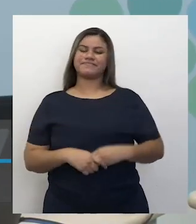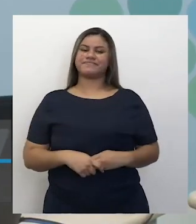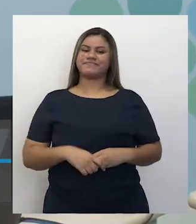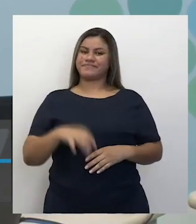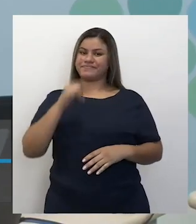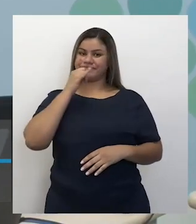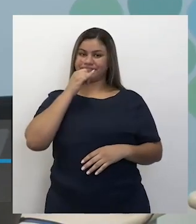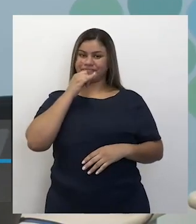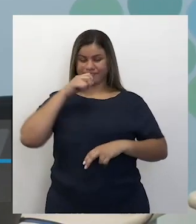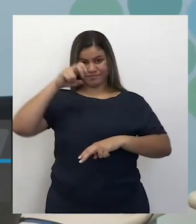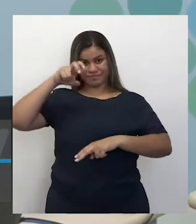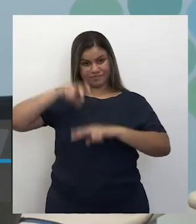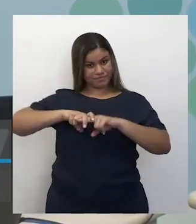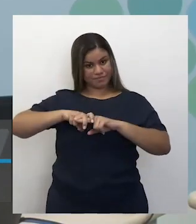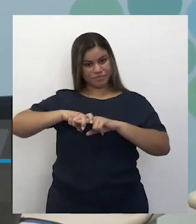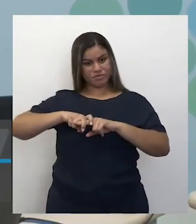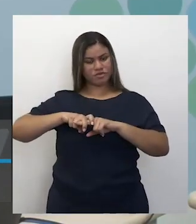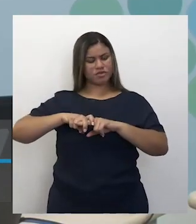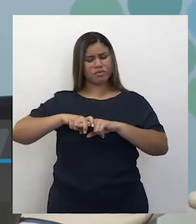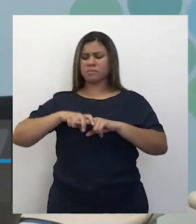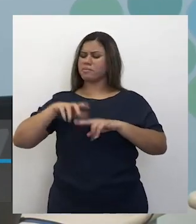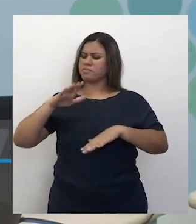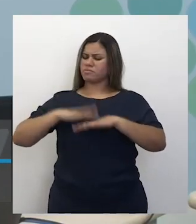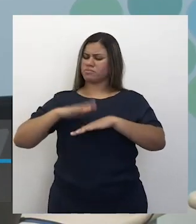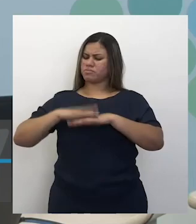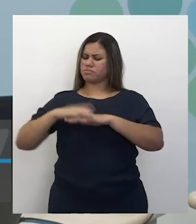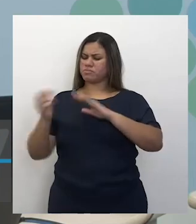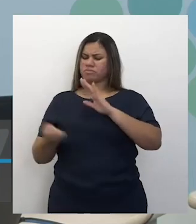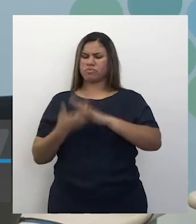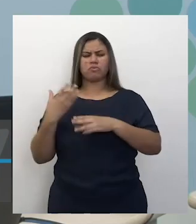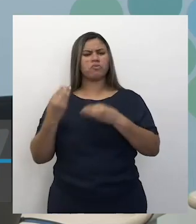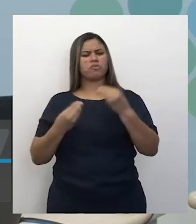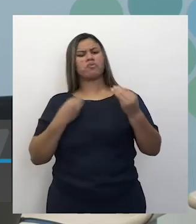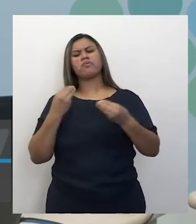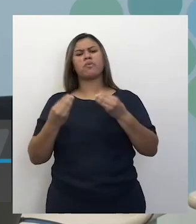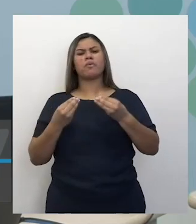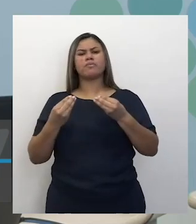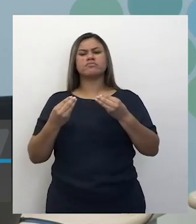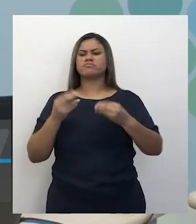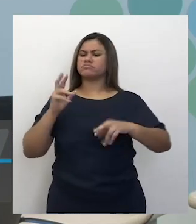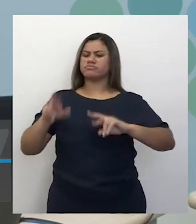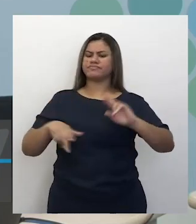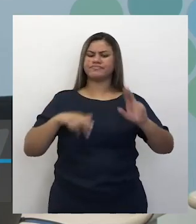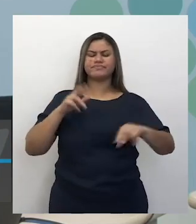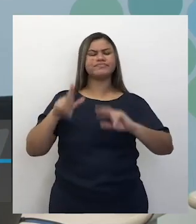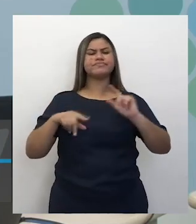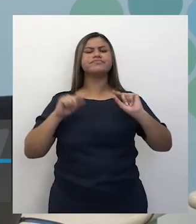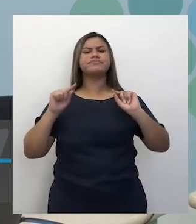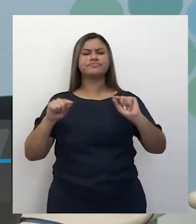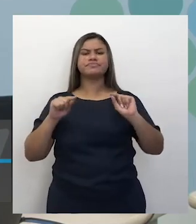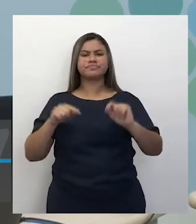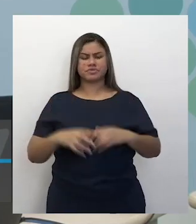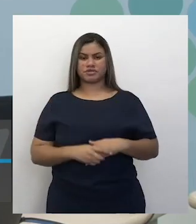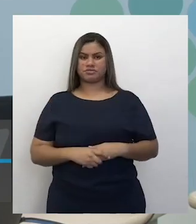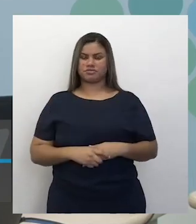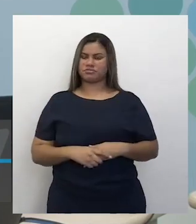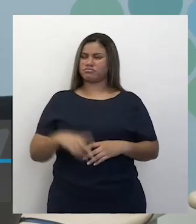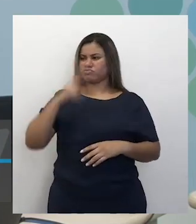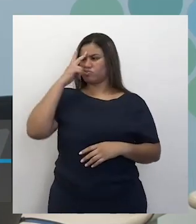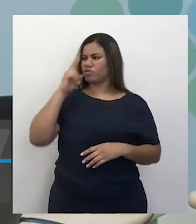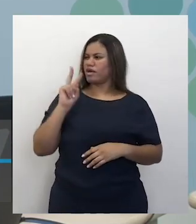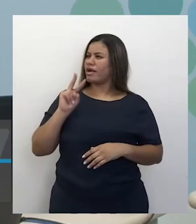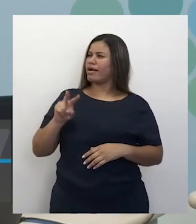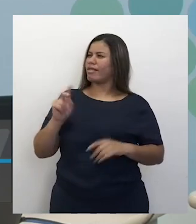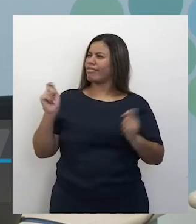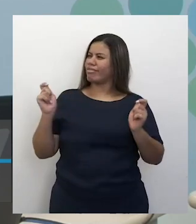banco. Quando que será que surgiu o banco e quando será que surgiu a cadeira? Por que alguém olhou para o banco e falou assim, dá para colocar alguma